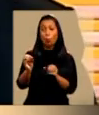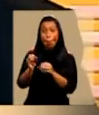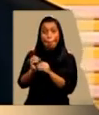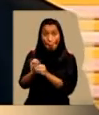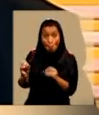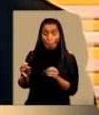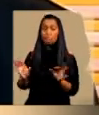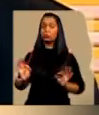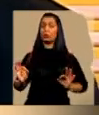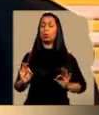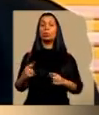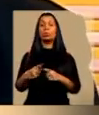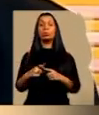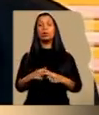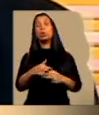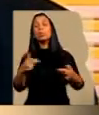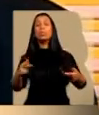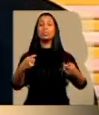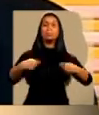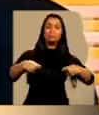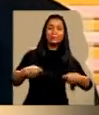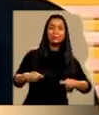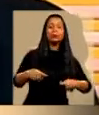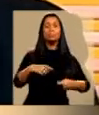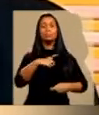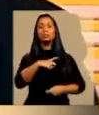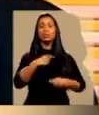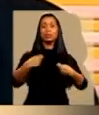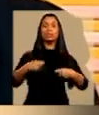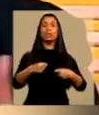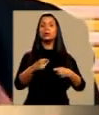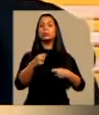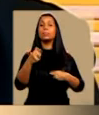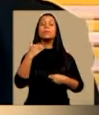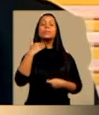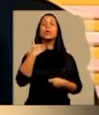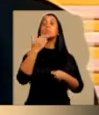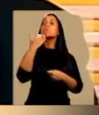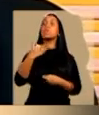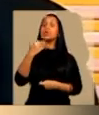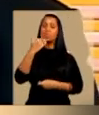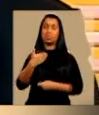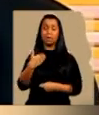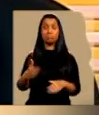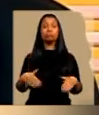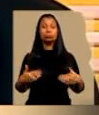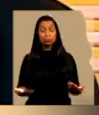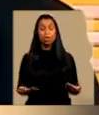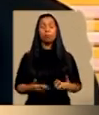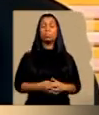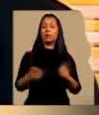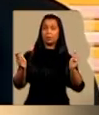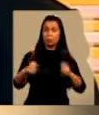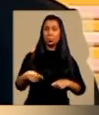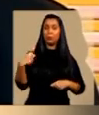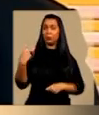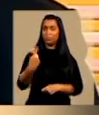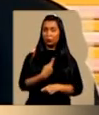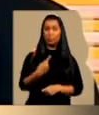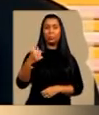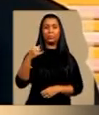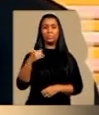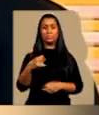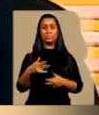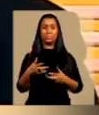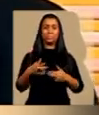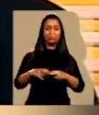pode zerar seu caixa, porque uma eventual necessidade, você acaba tendo que ter empréstimos de banco e tudo mais. Então, assim, para podermos sair da